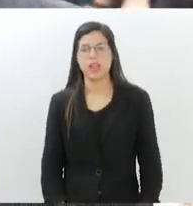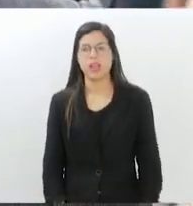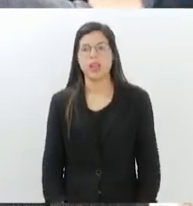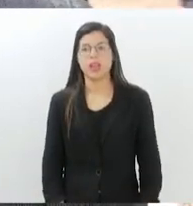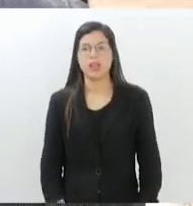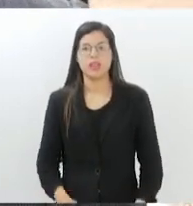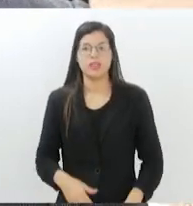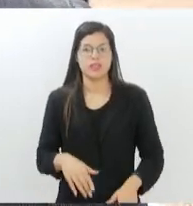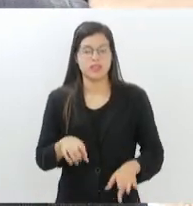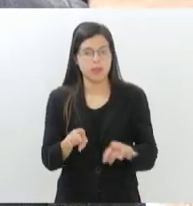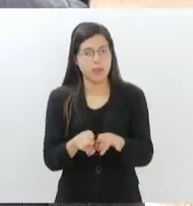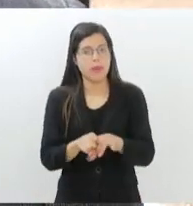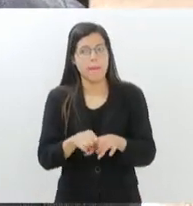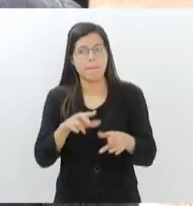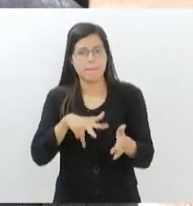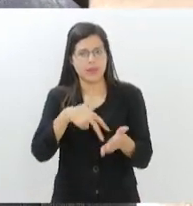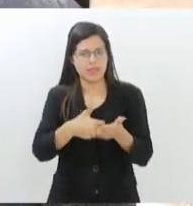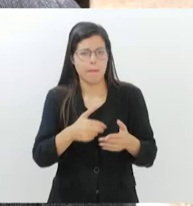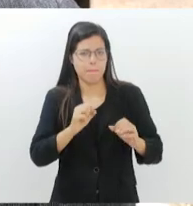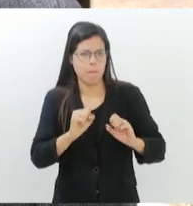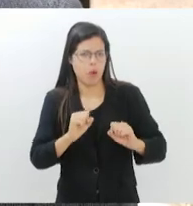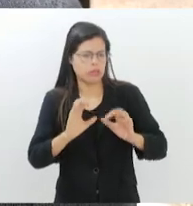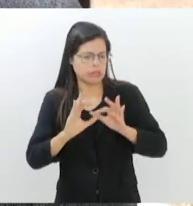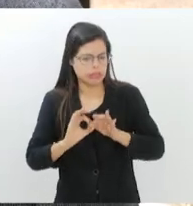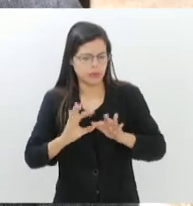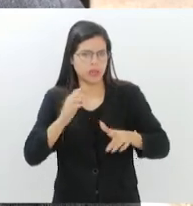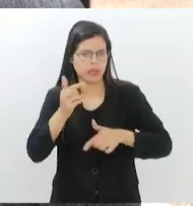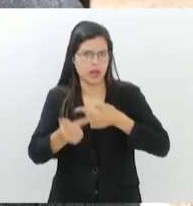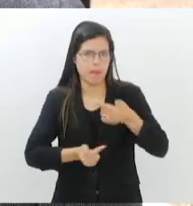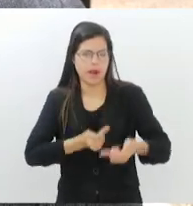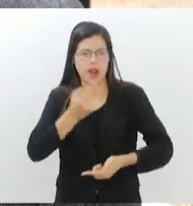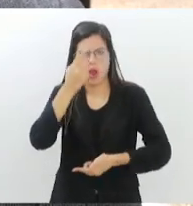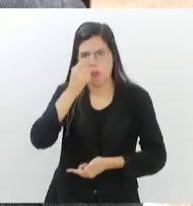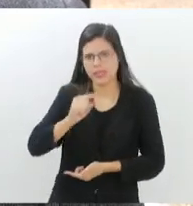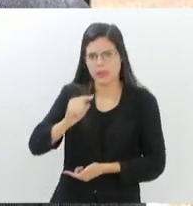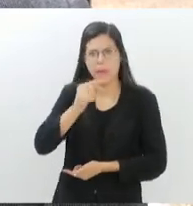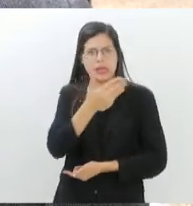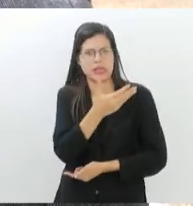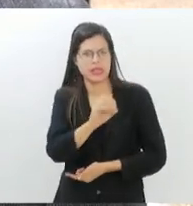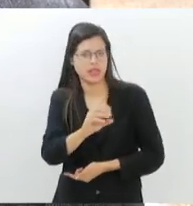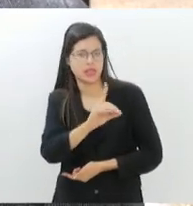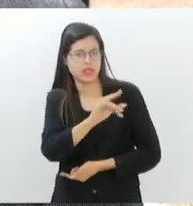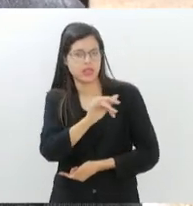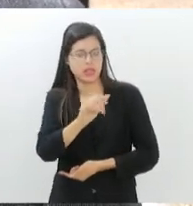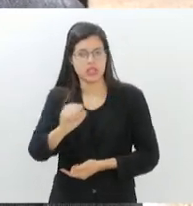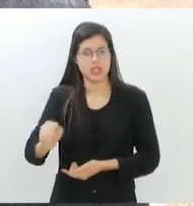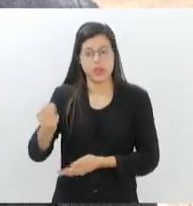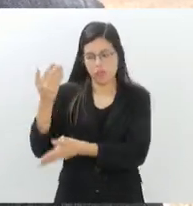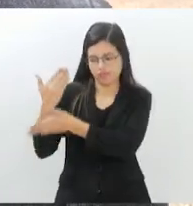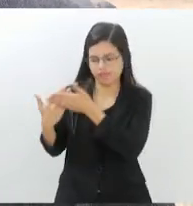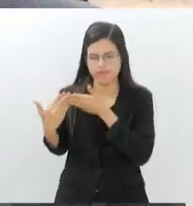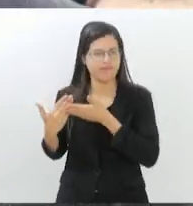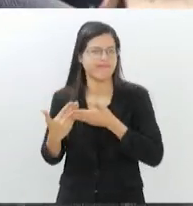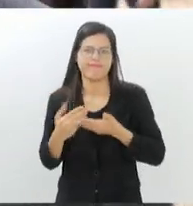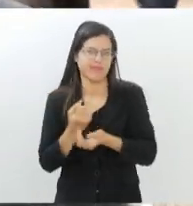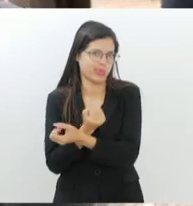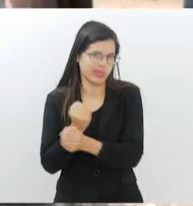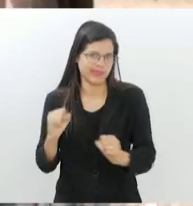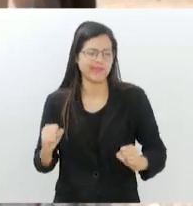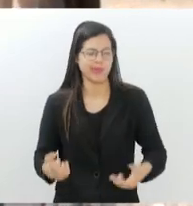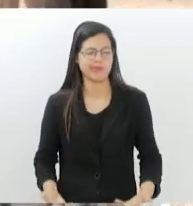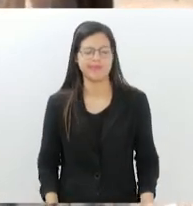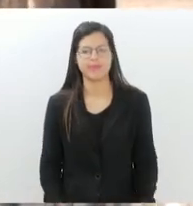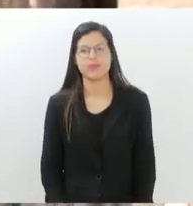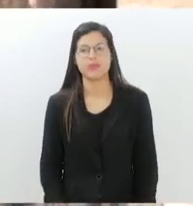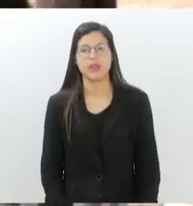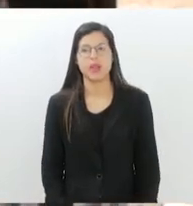trabalho do paciente, pode até liberar ele para trabalhar com 1 semana, 10 dias, o que antigamente era inviável. Doutor, falando agora